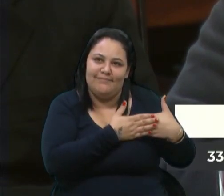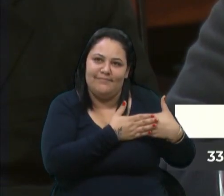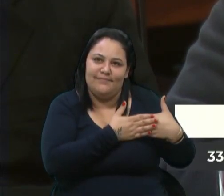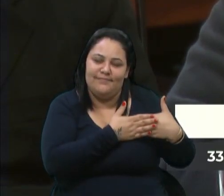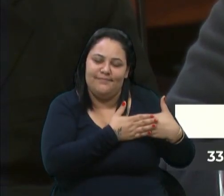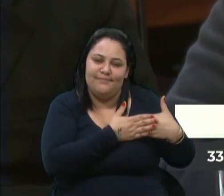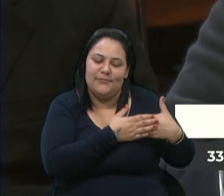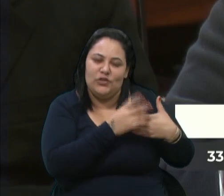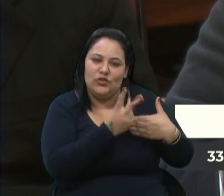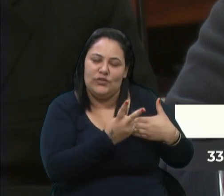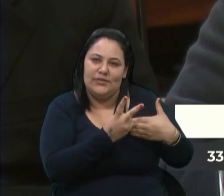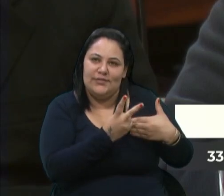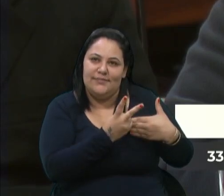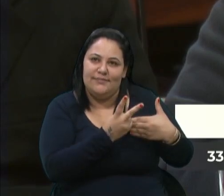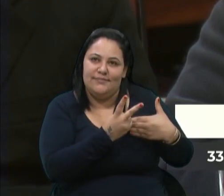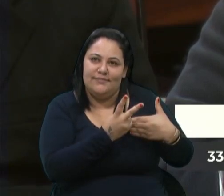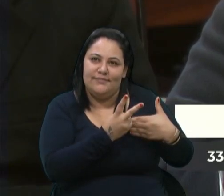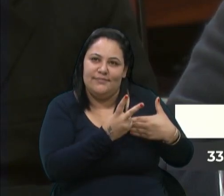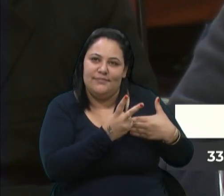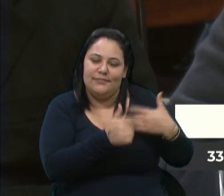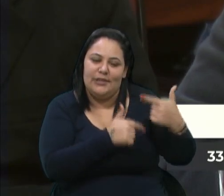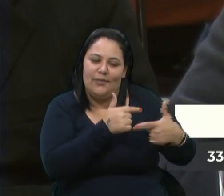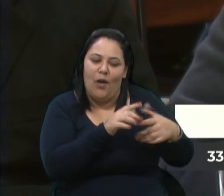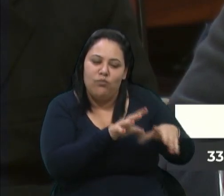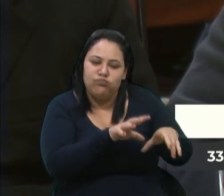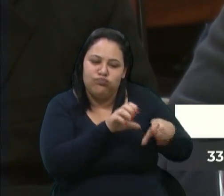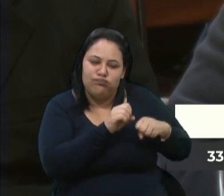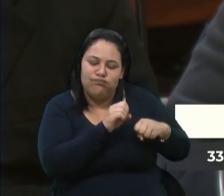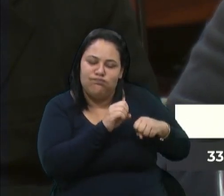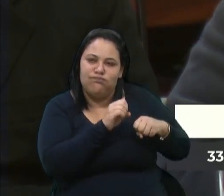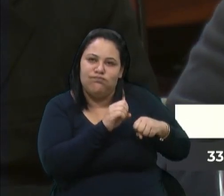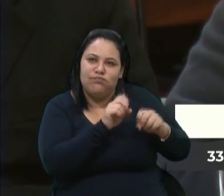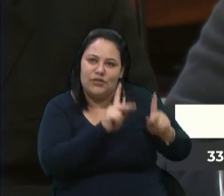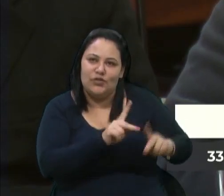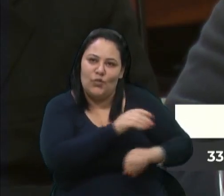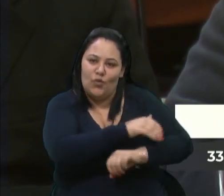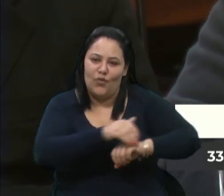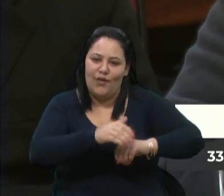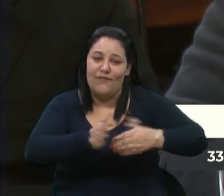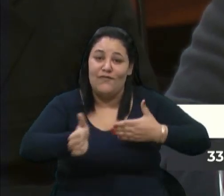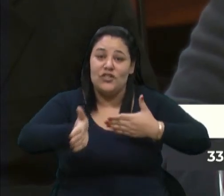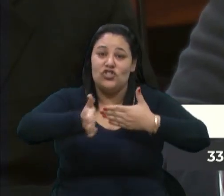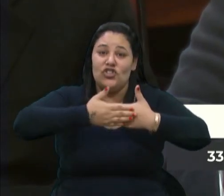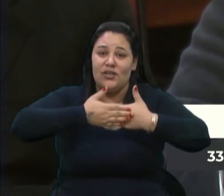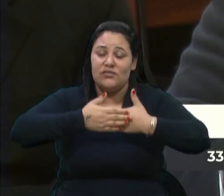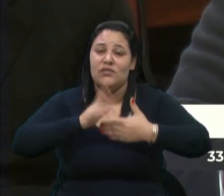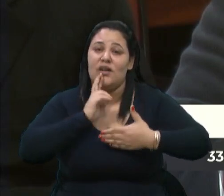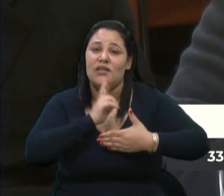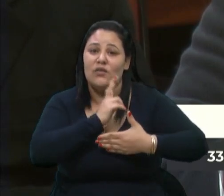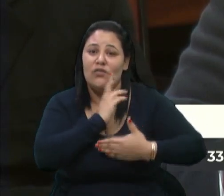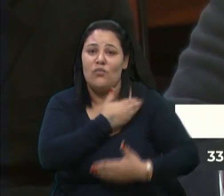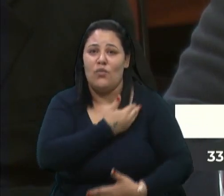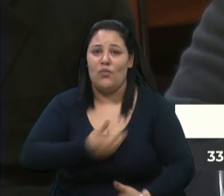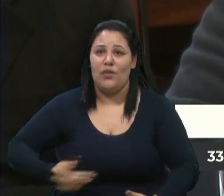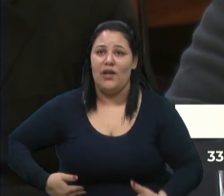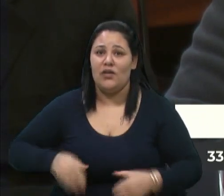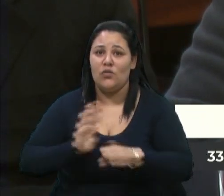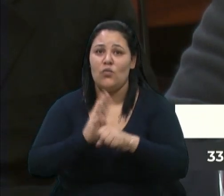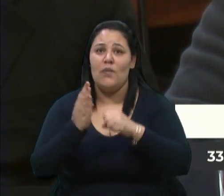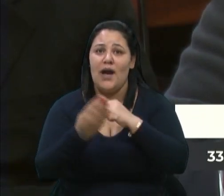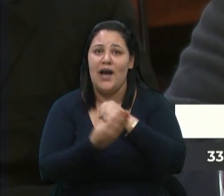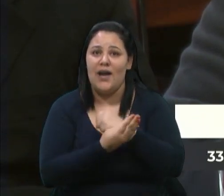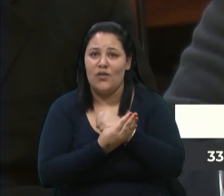4 serviços de acolhimento em Caxias. Foram fechados os restaurantes populares nos bairros, que eles